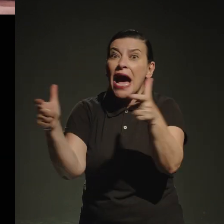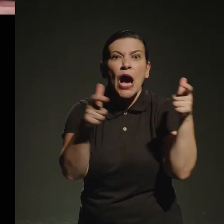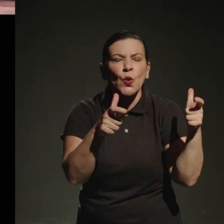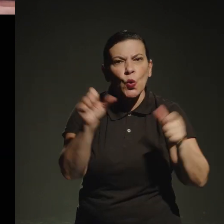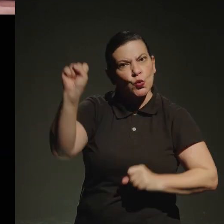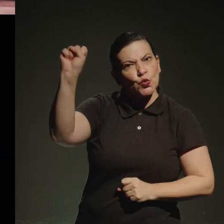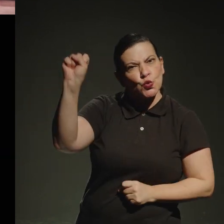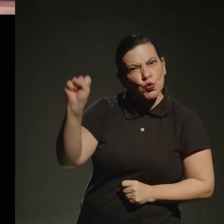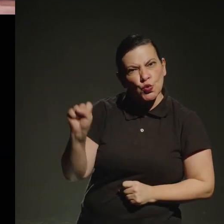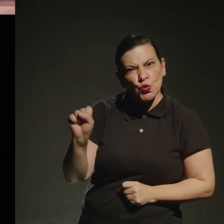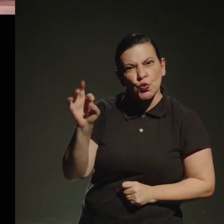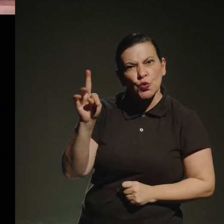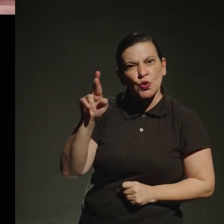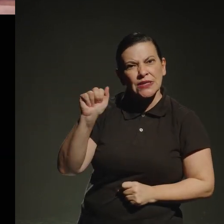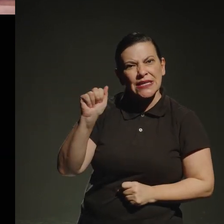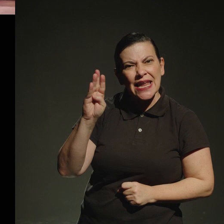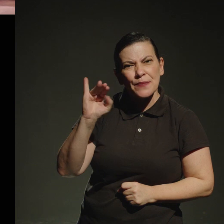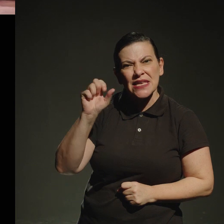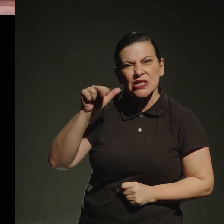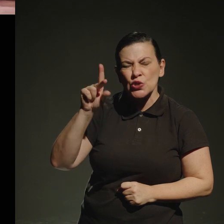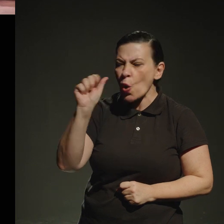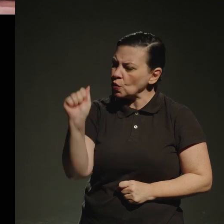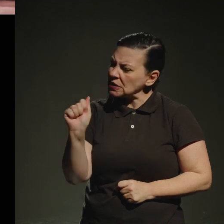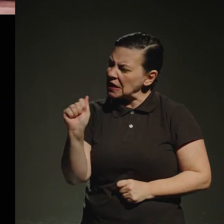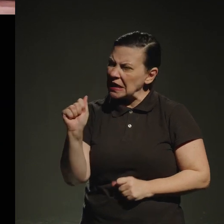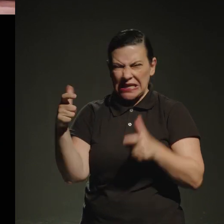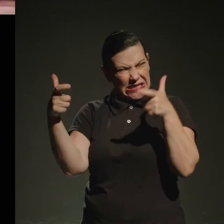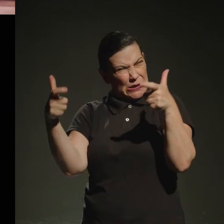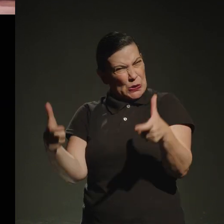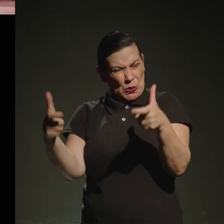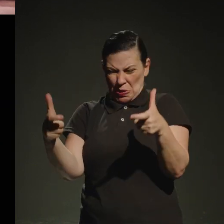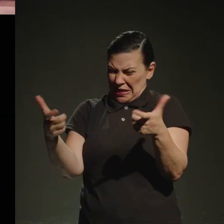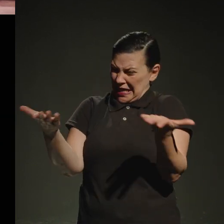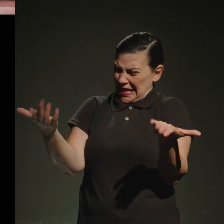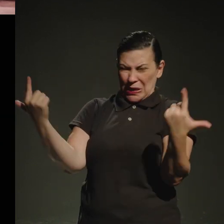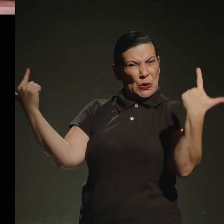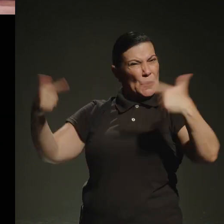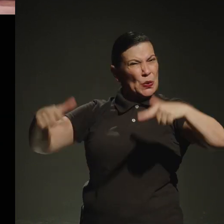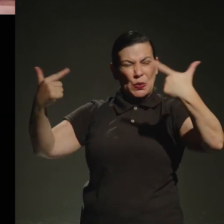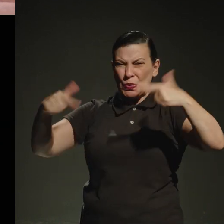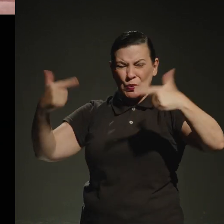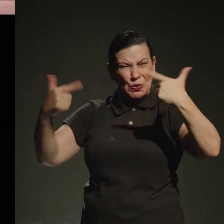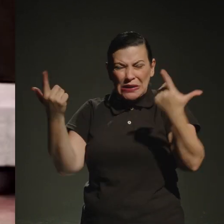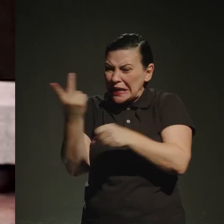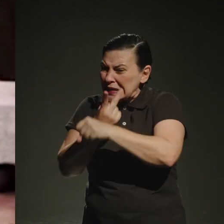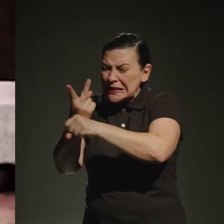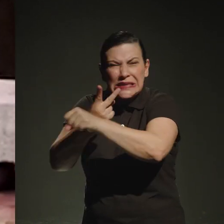de Trebizonda. Mas Trebizonda não existe nesse globo. Esquisito. Mais ao norte, quem